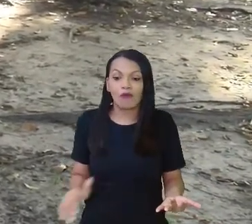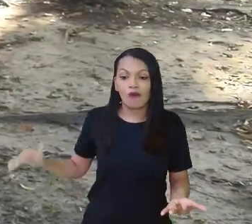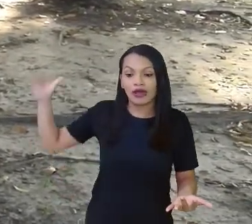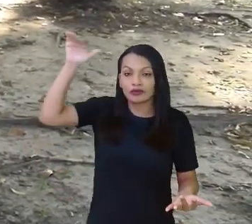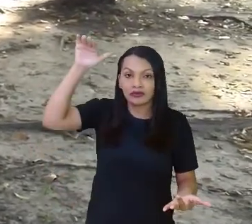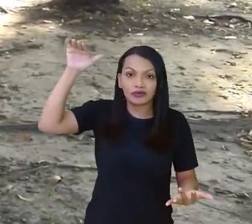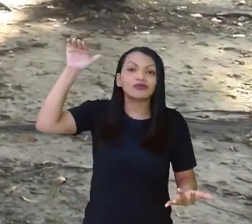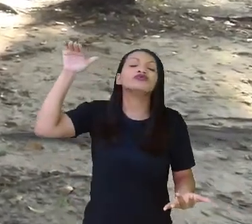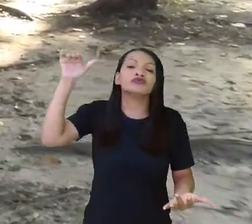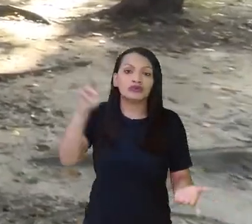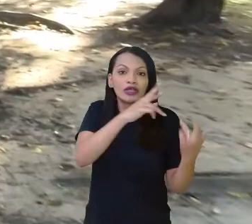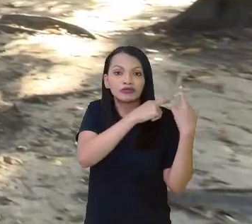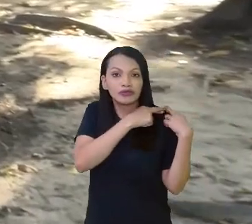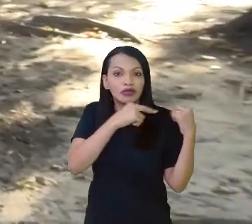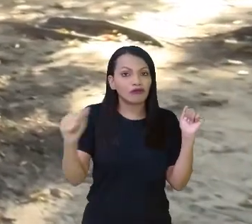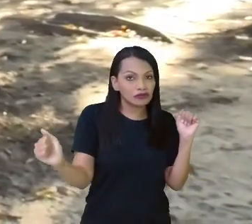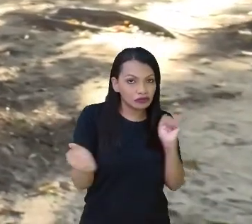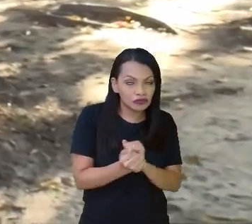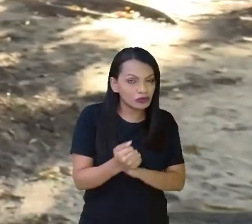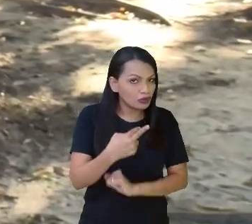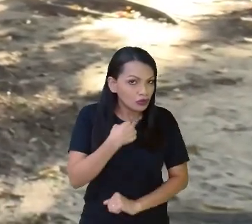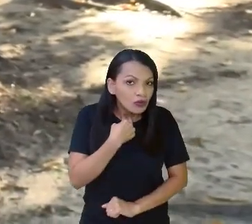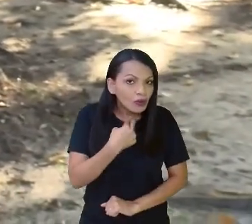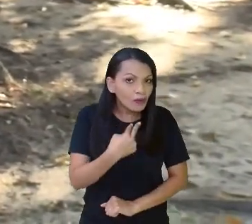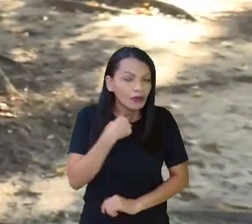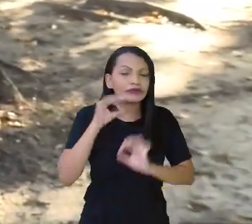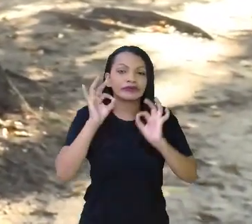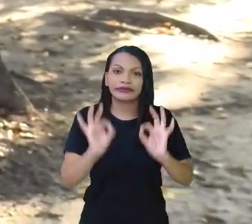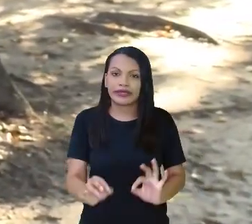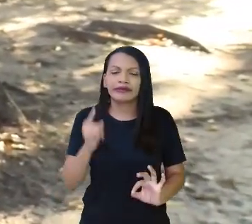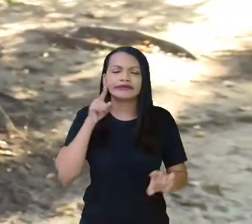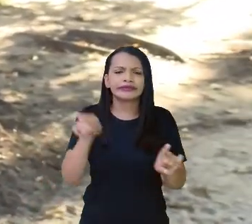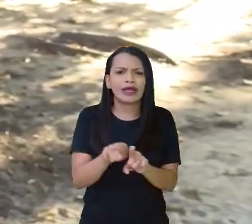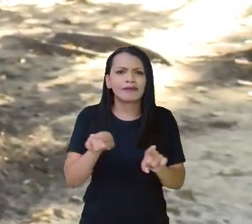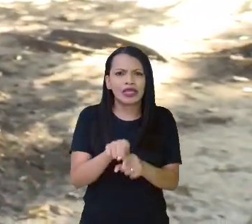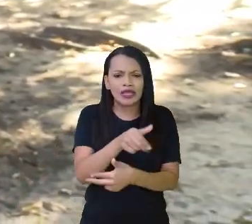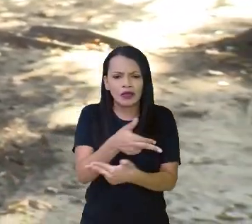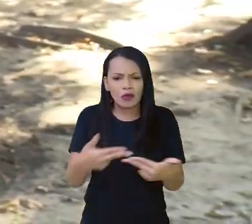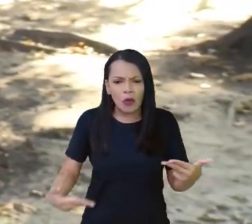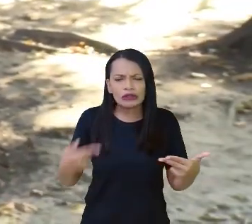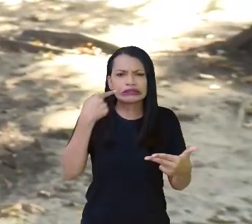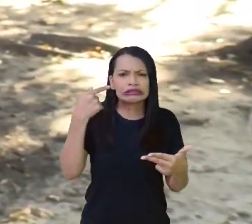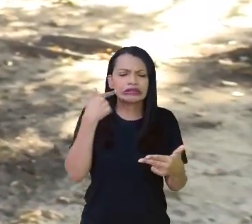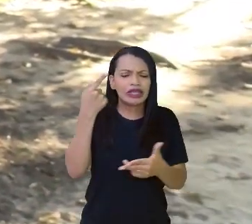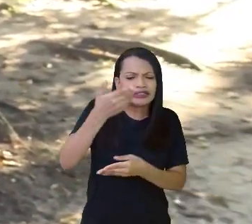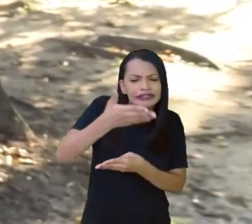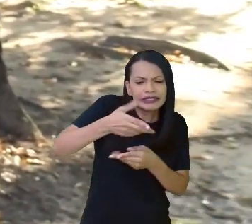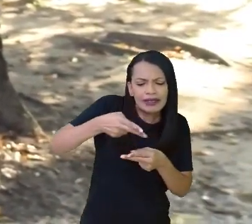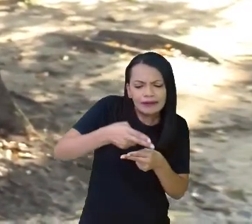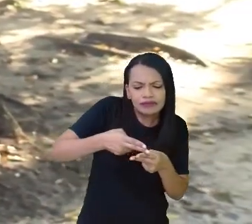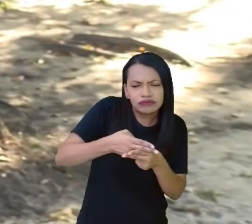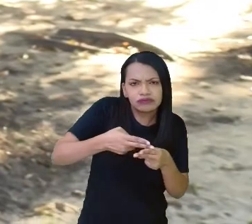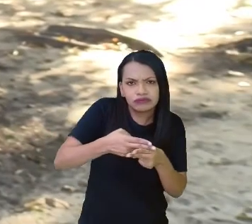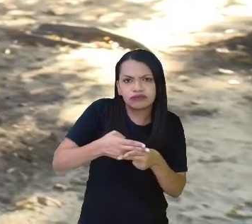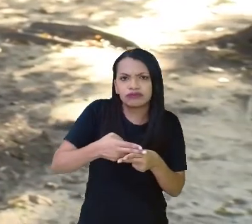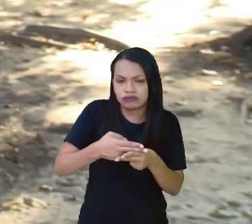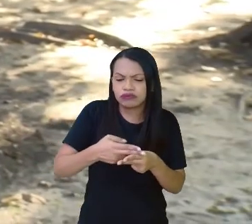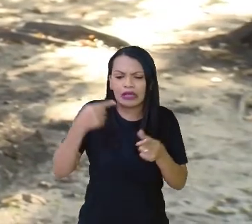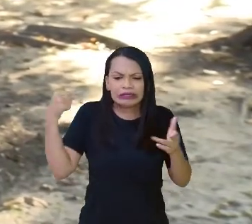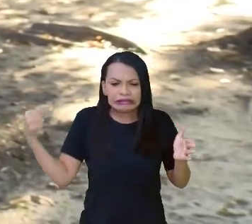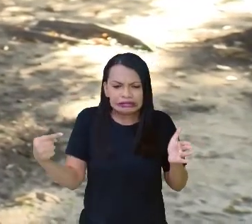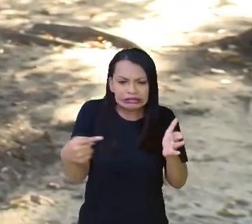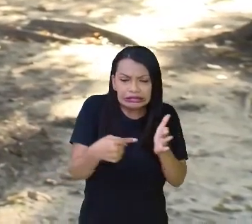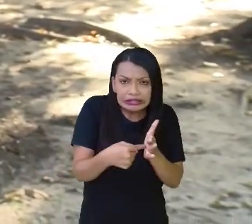se pode utilizar instrumentos cortantes para cortar, para